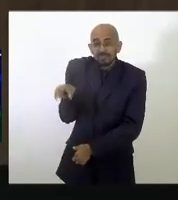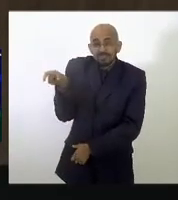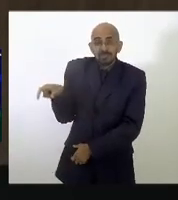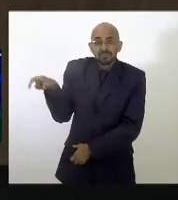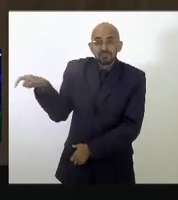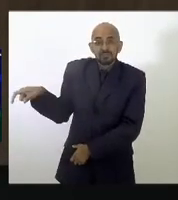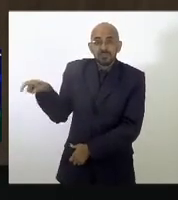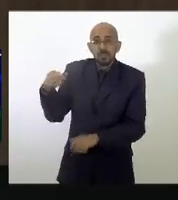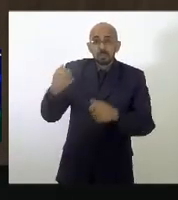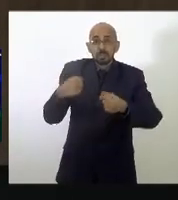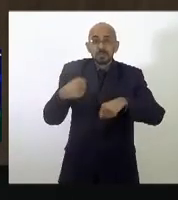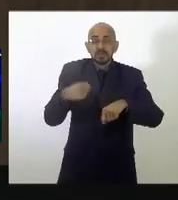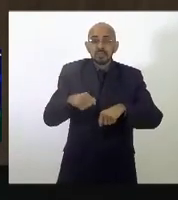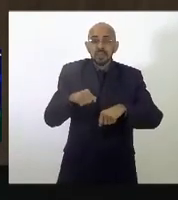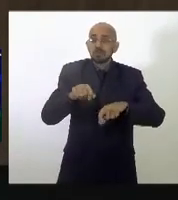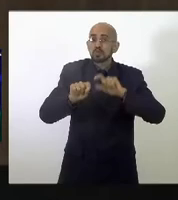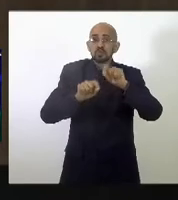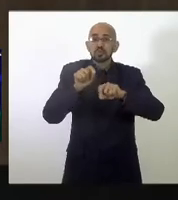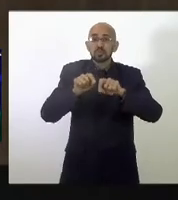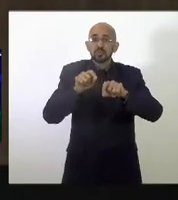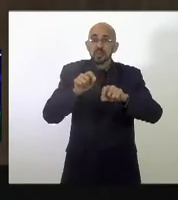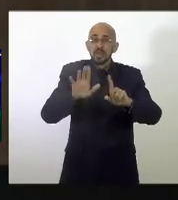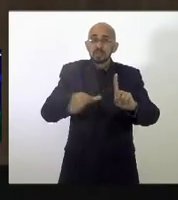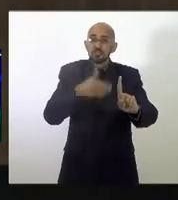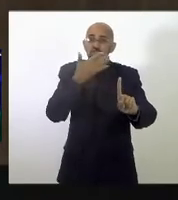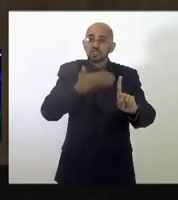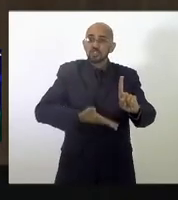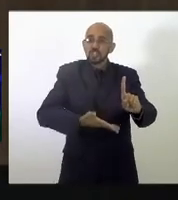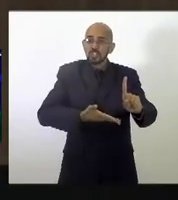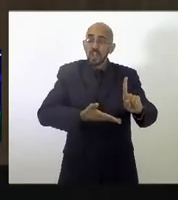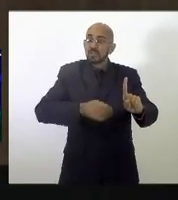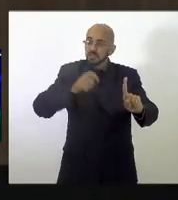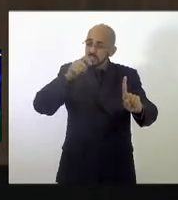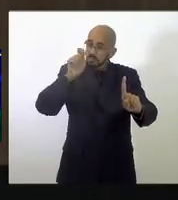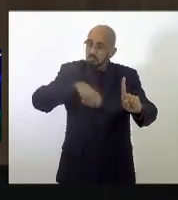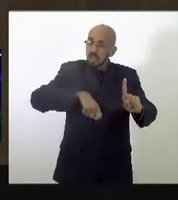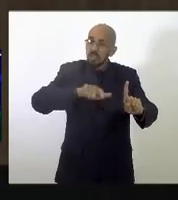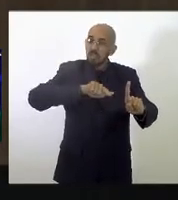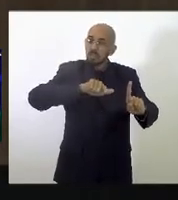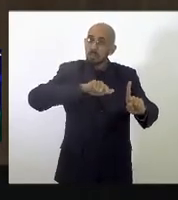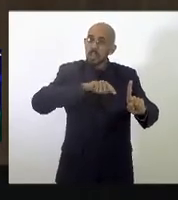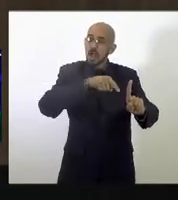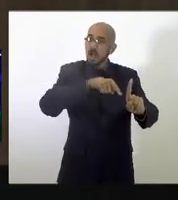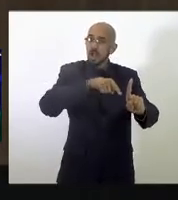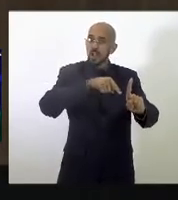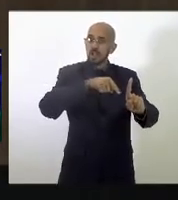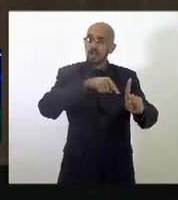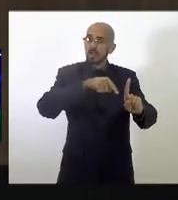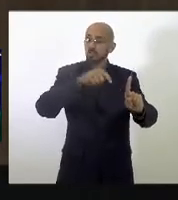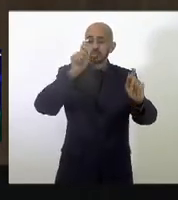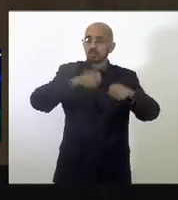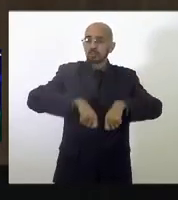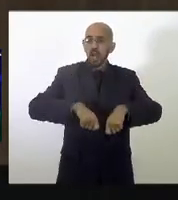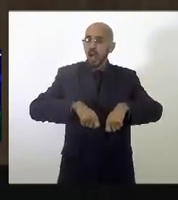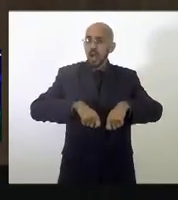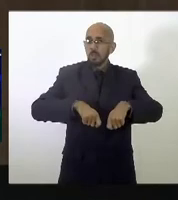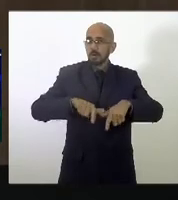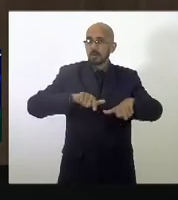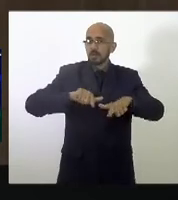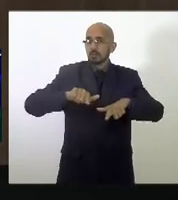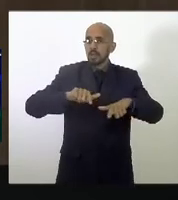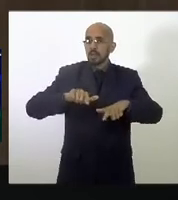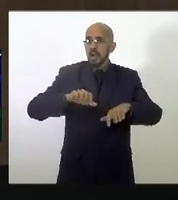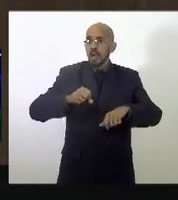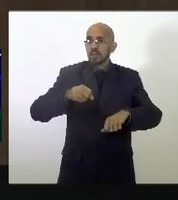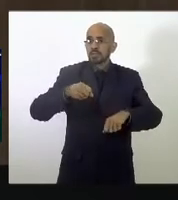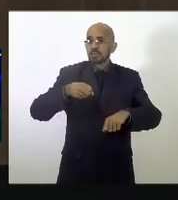de humanização, sim, mas nós precisamos de condição de trabalho. Nós não podemos trabalhar quando chega uma